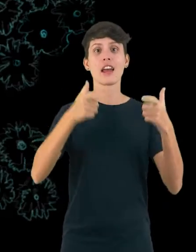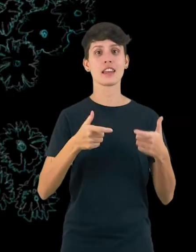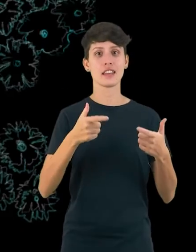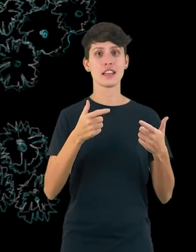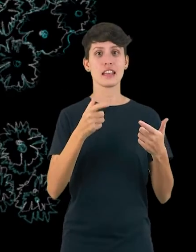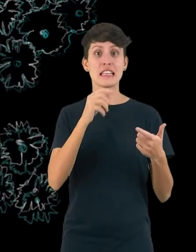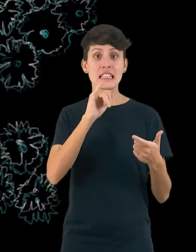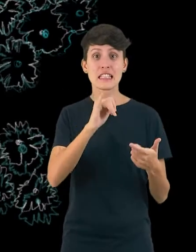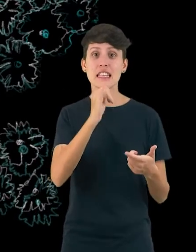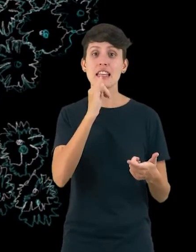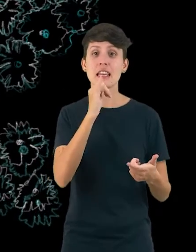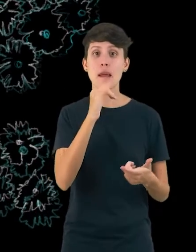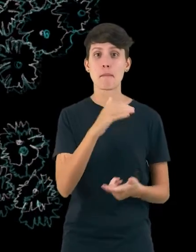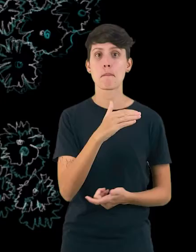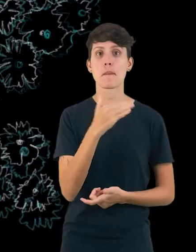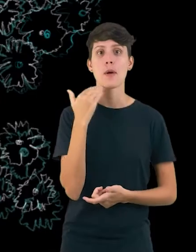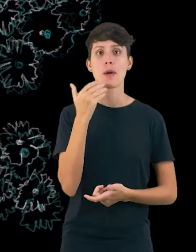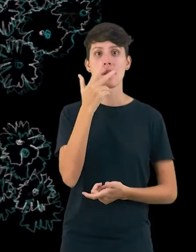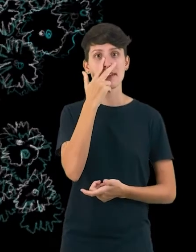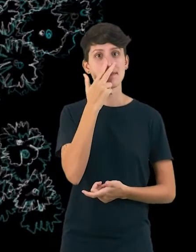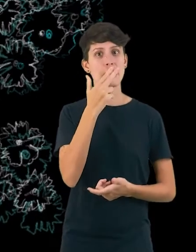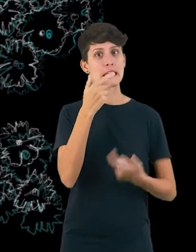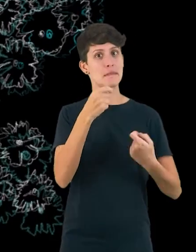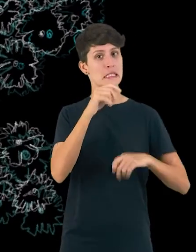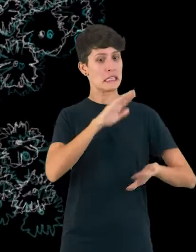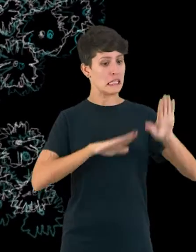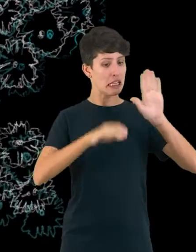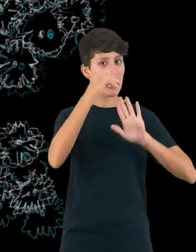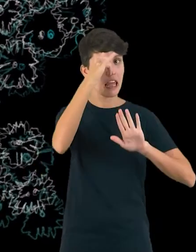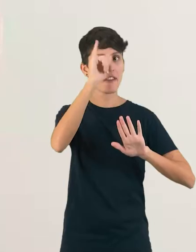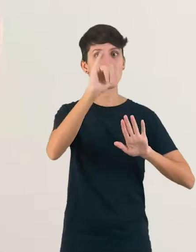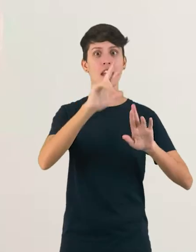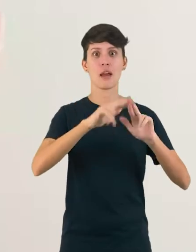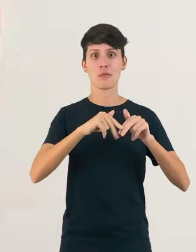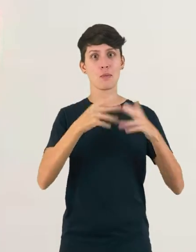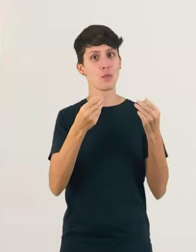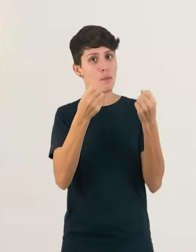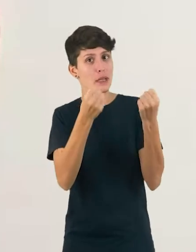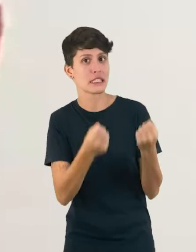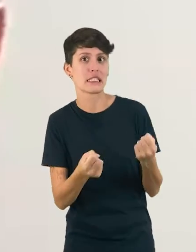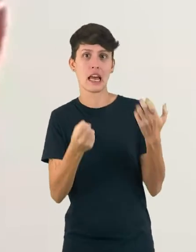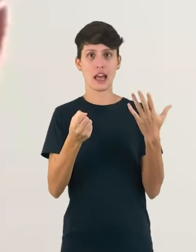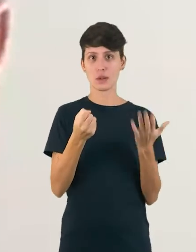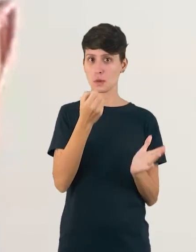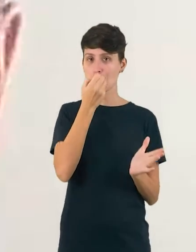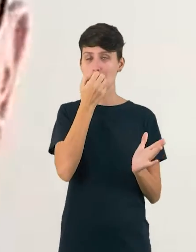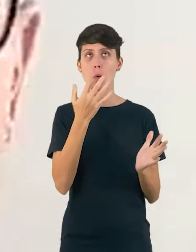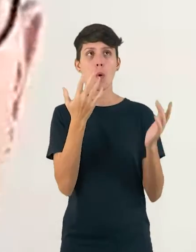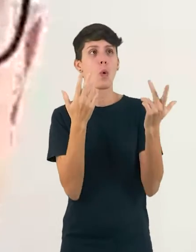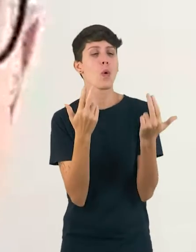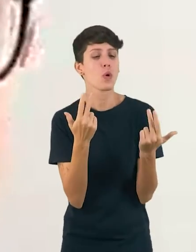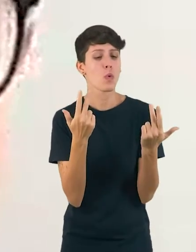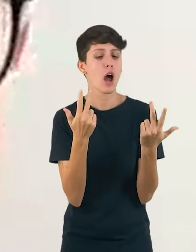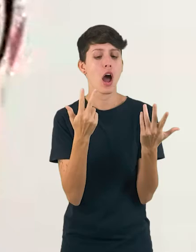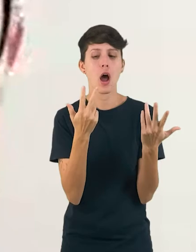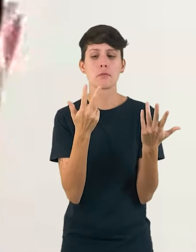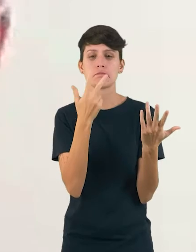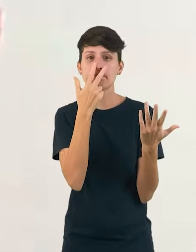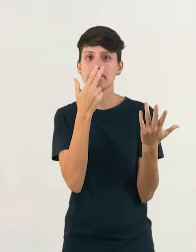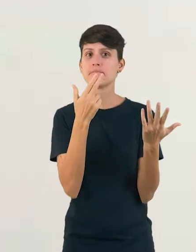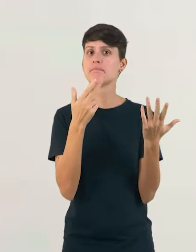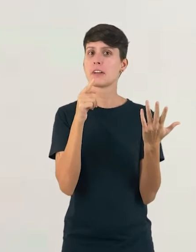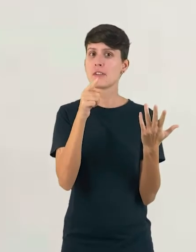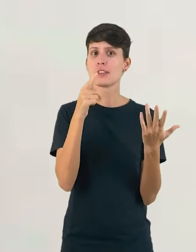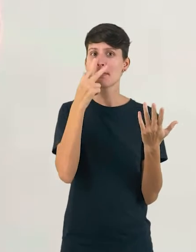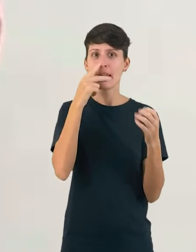grande. Então, morrer é como se fosse um assunto a ser evitado por conta da sua agressividade.